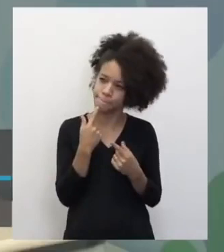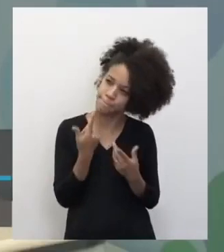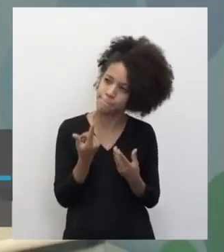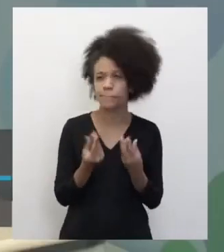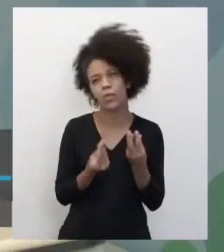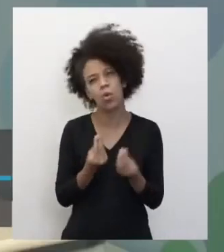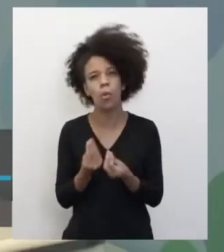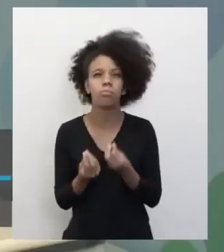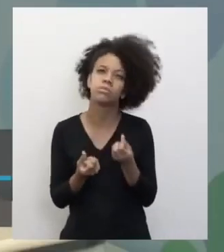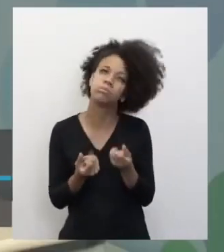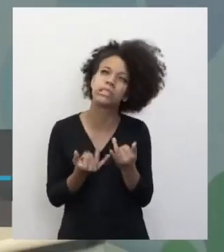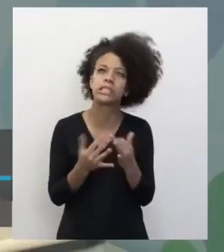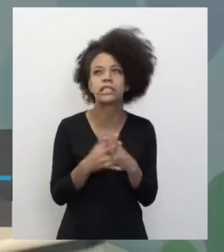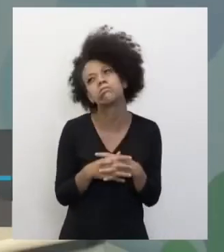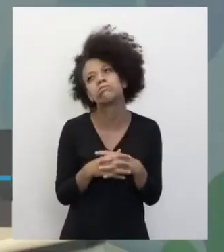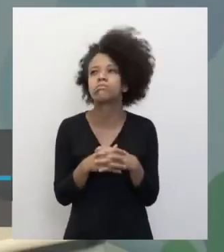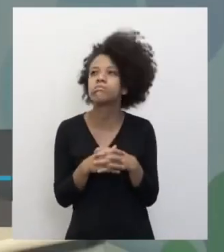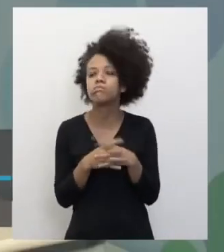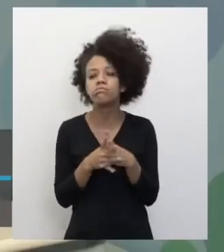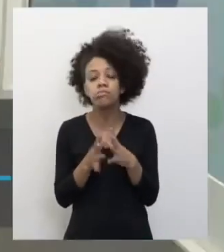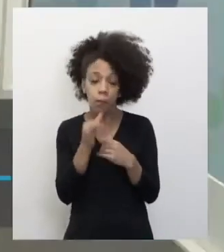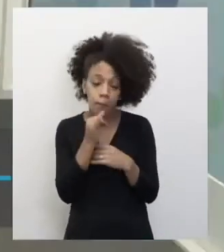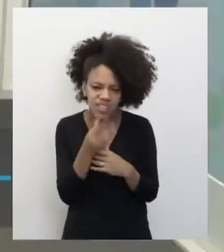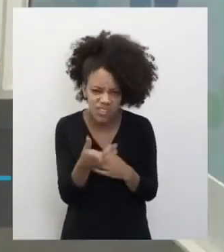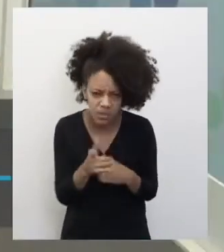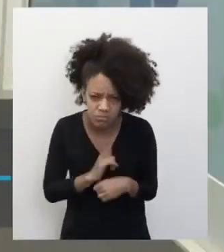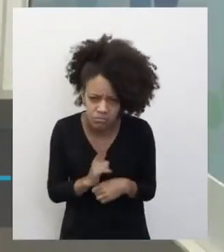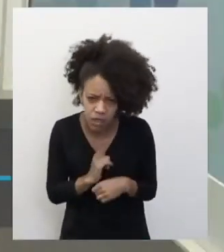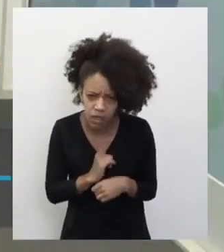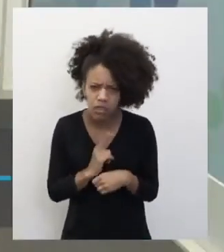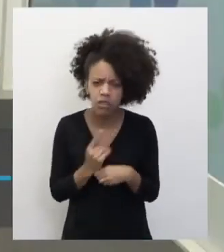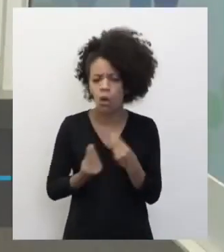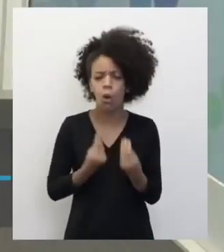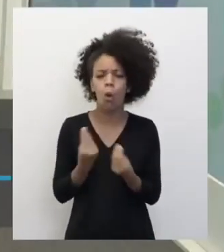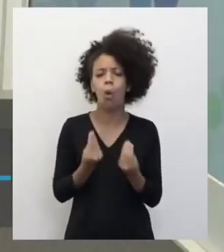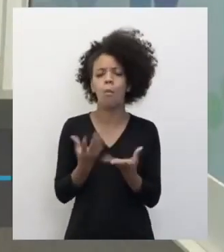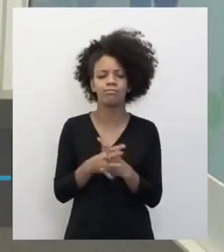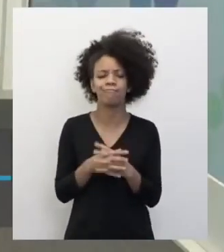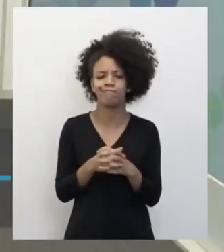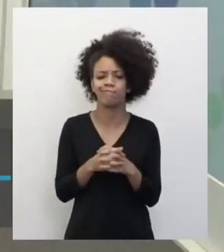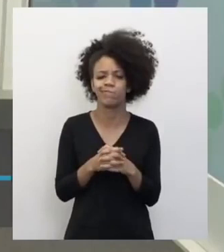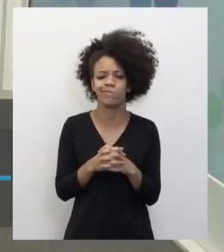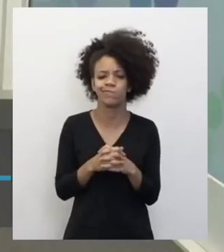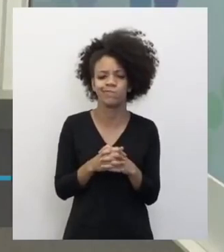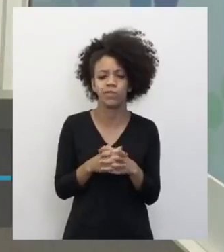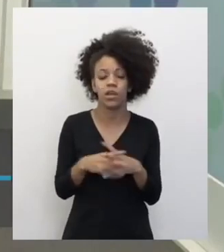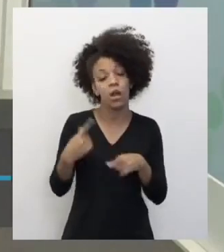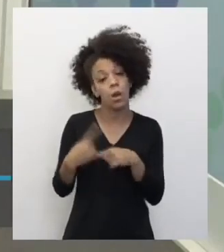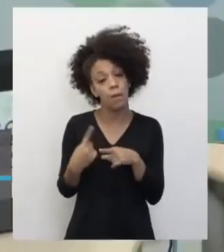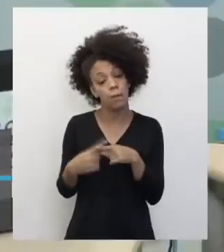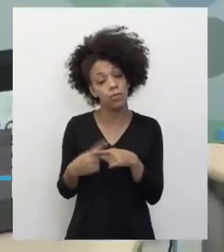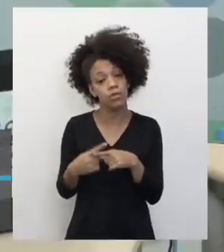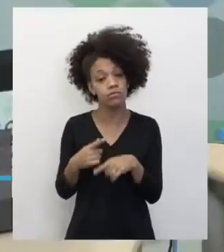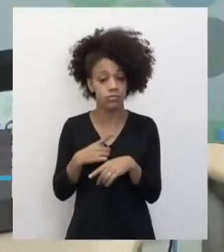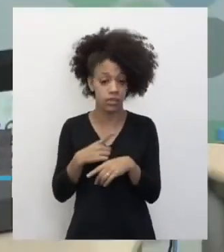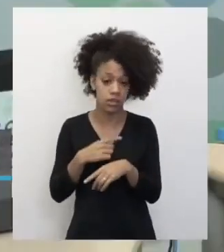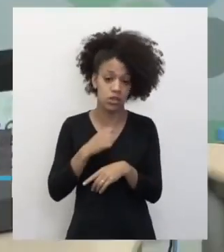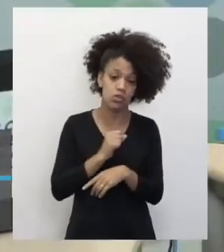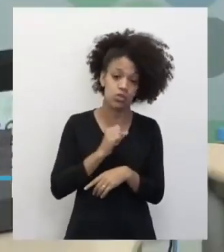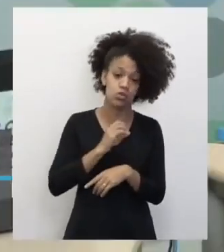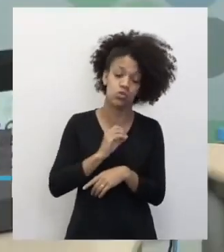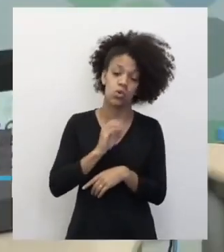Você tem um exemplo, assim, que seria essa estática? Porque a gente tem a de sobreposição, para